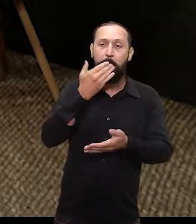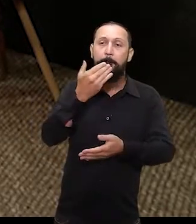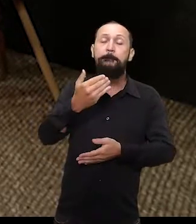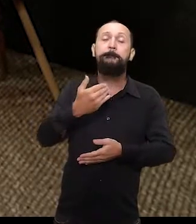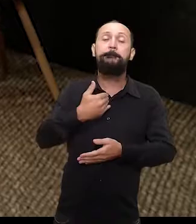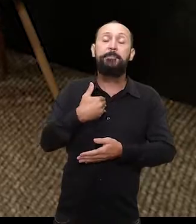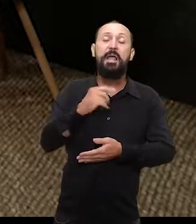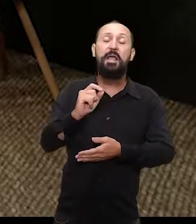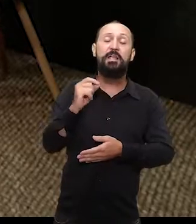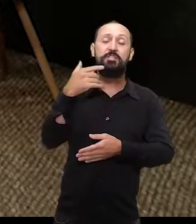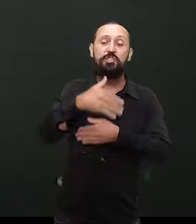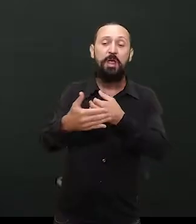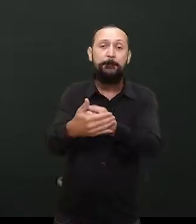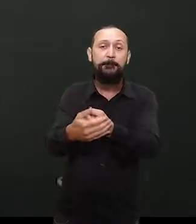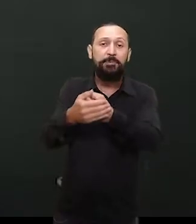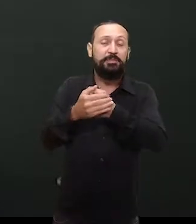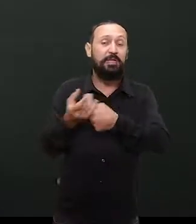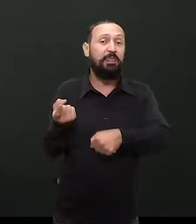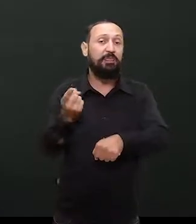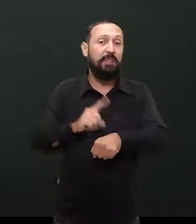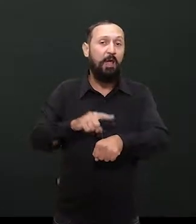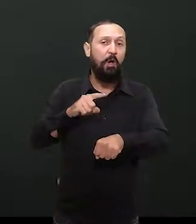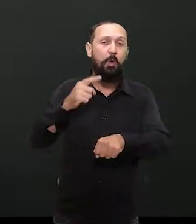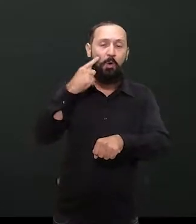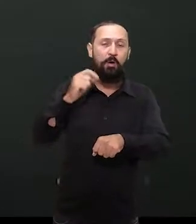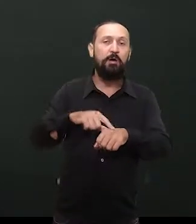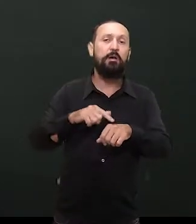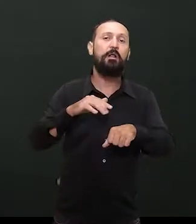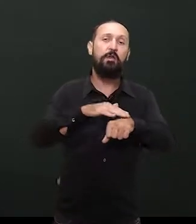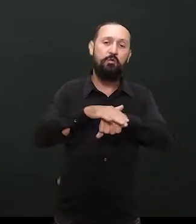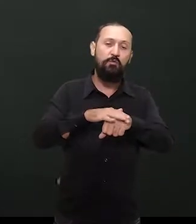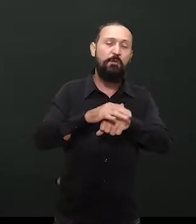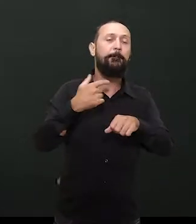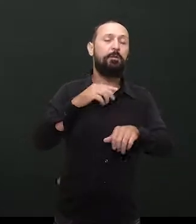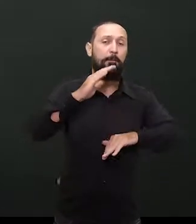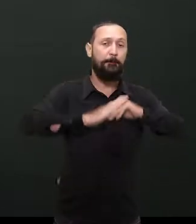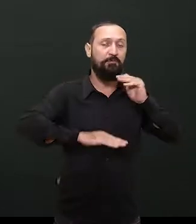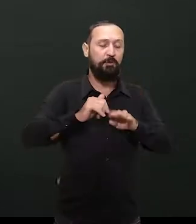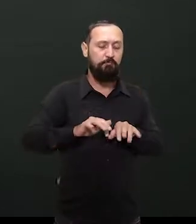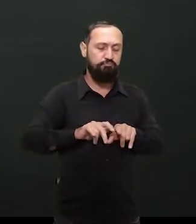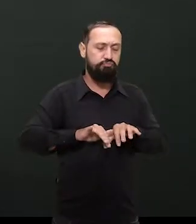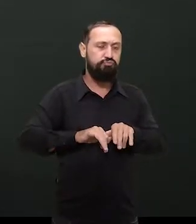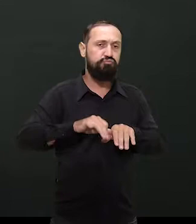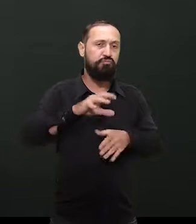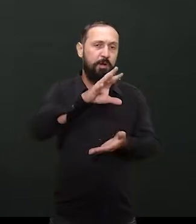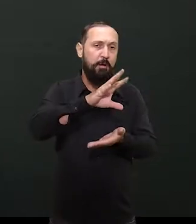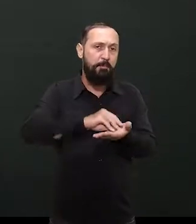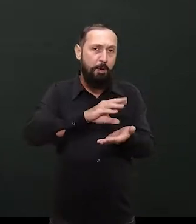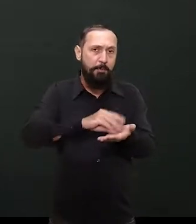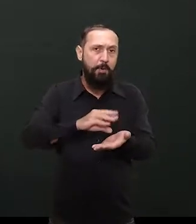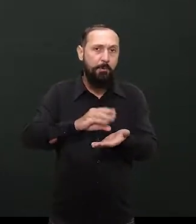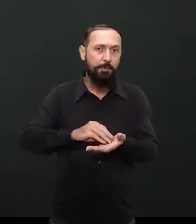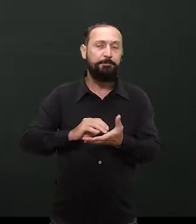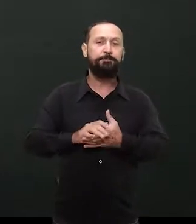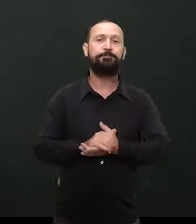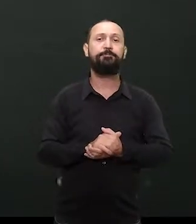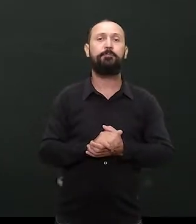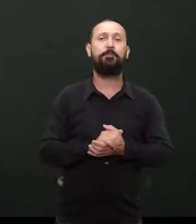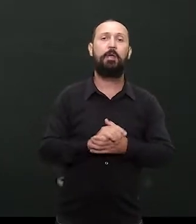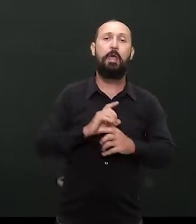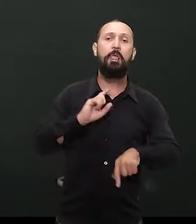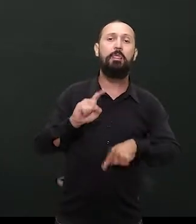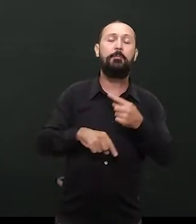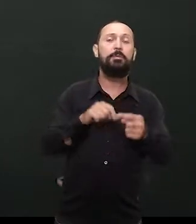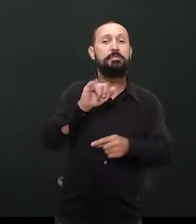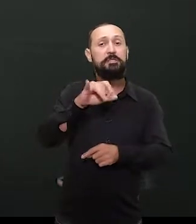protetiva naquele mesmo momento é o vida pelos escrivães e em seguida se